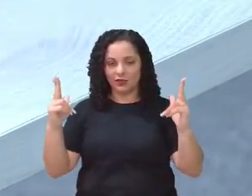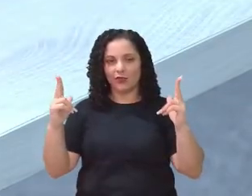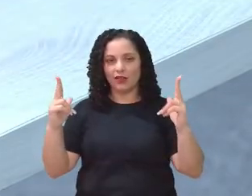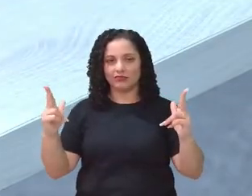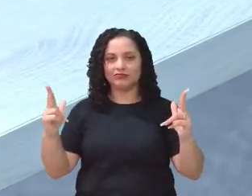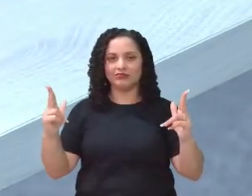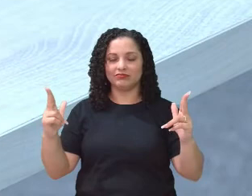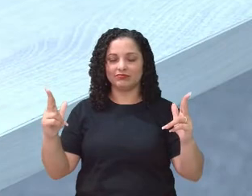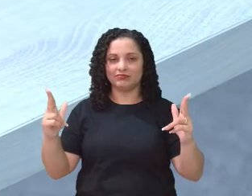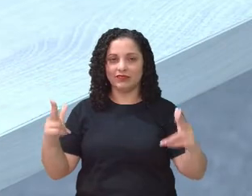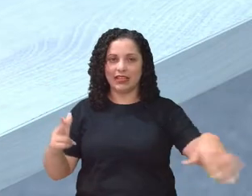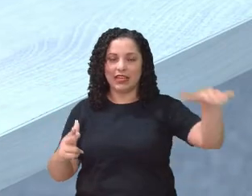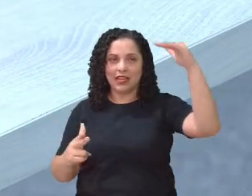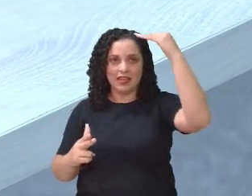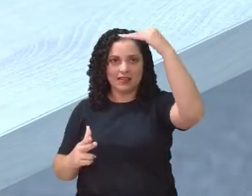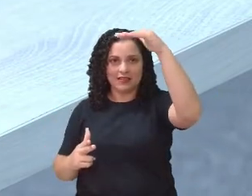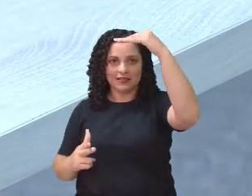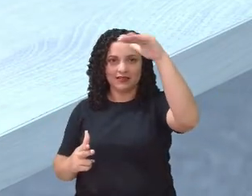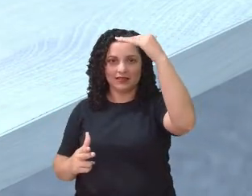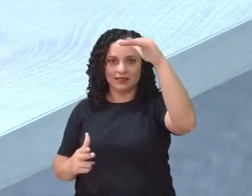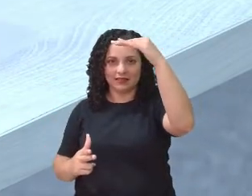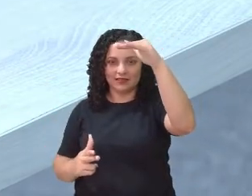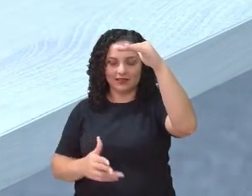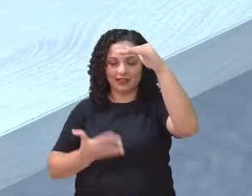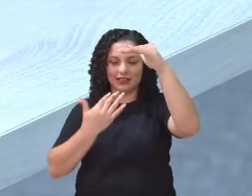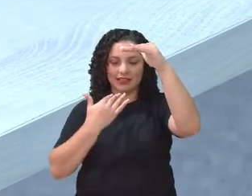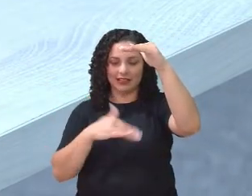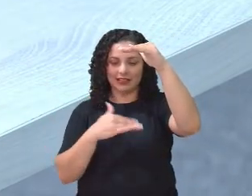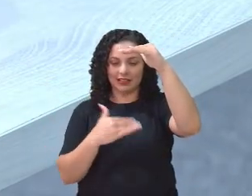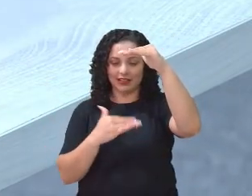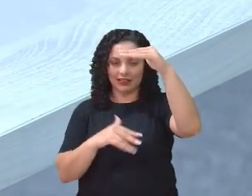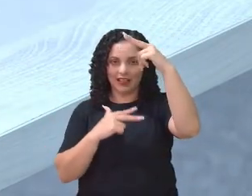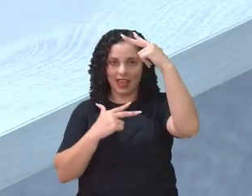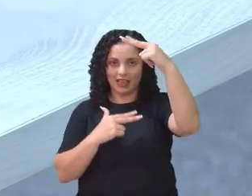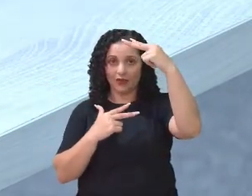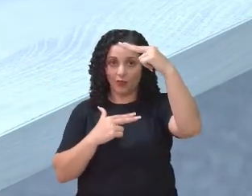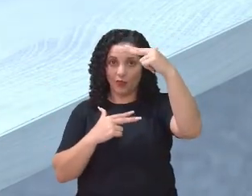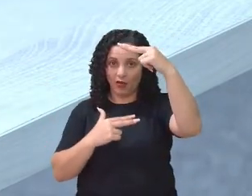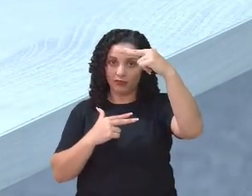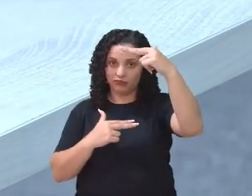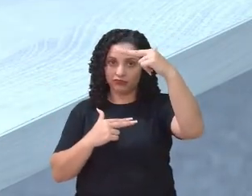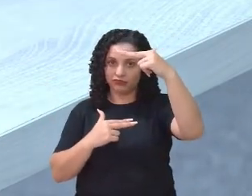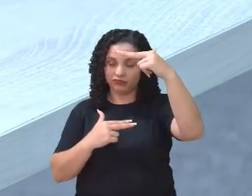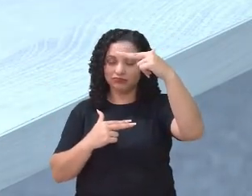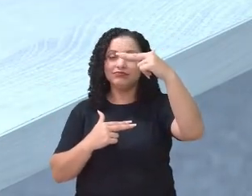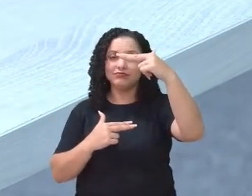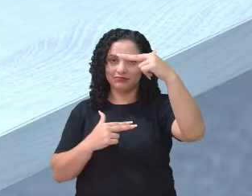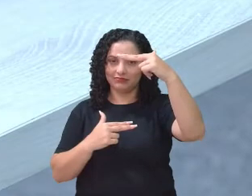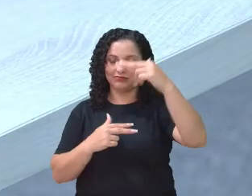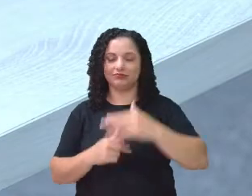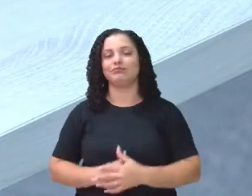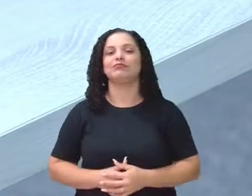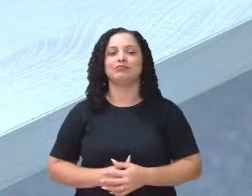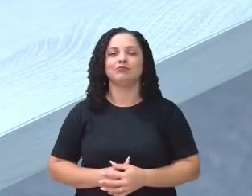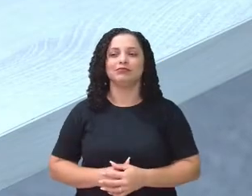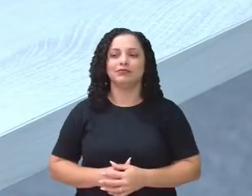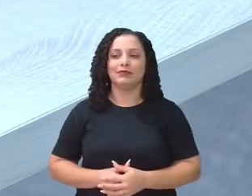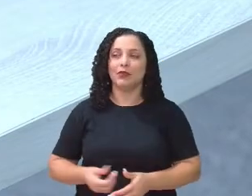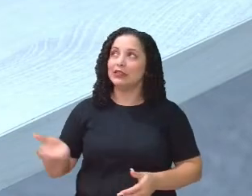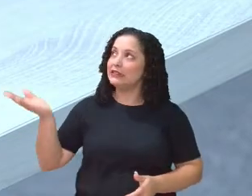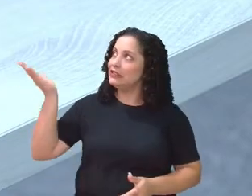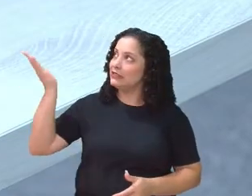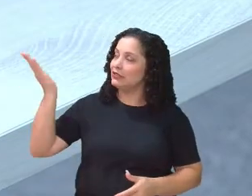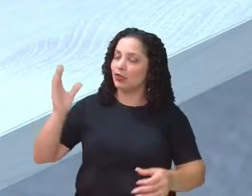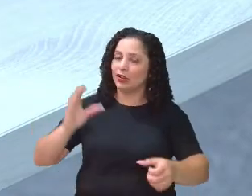lados opostos. E esse ladinho aqui tem a mesma medida do lado de baixo, que eles são opostos. Essa é uma